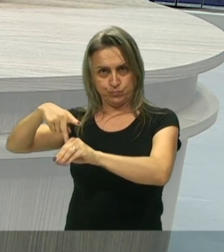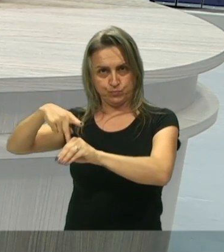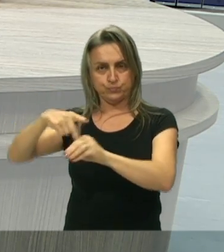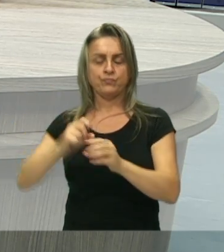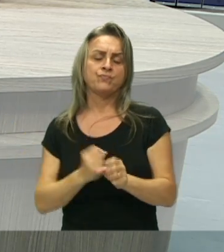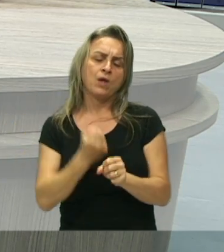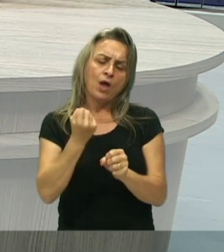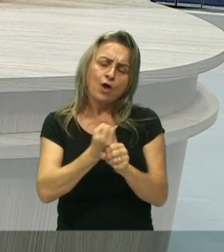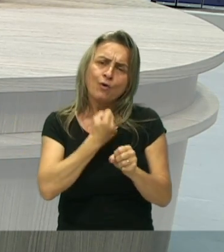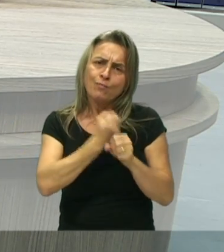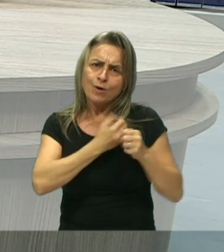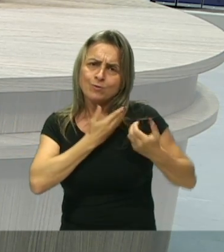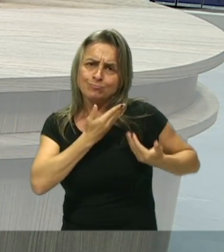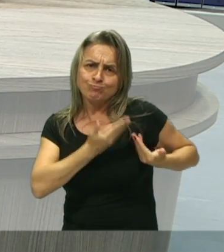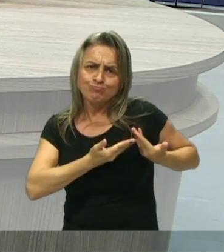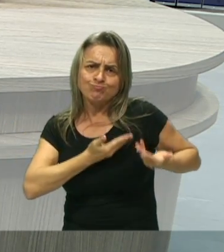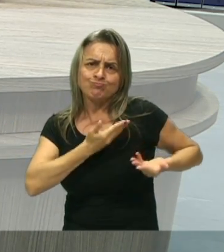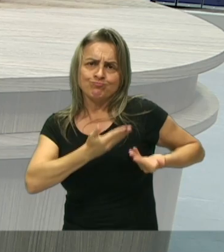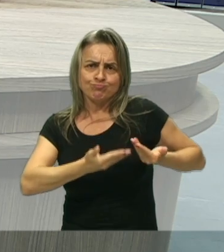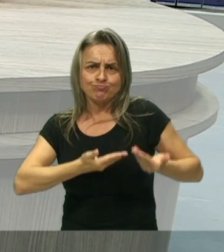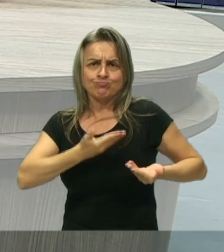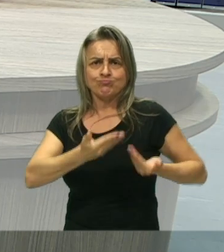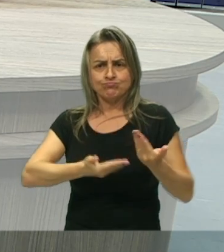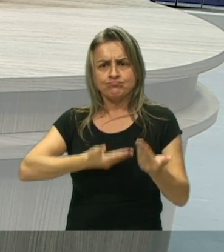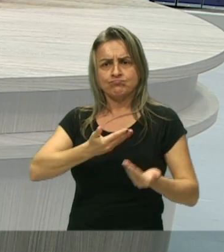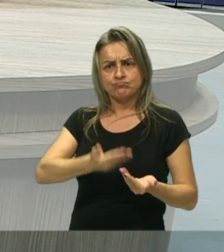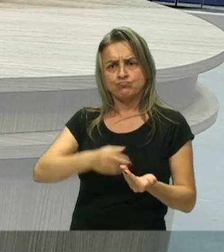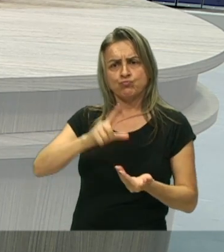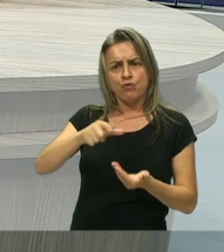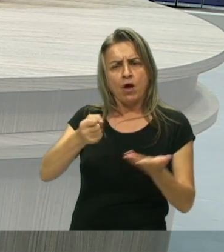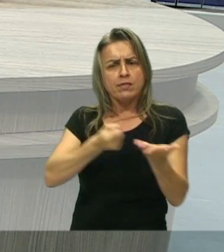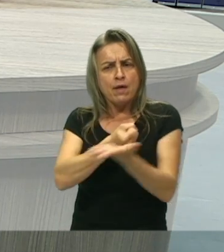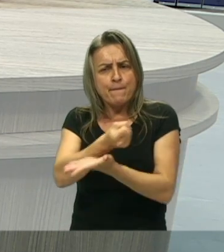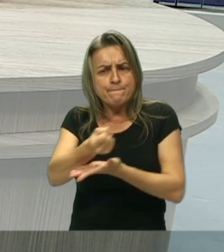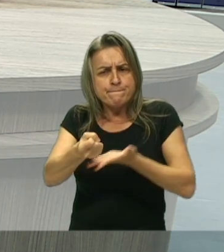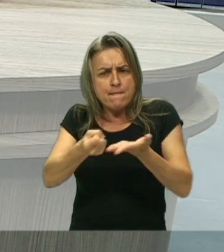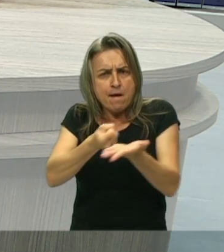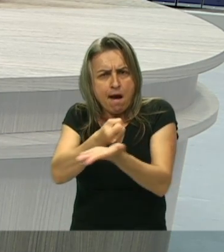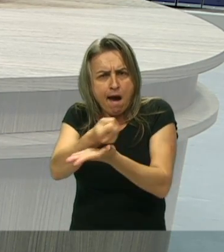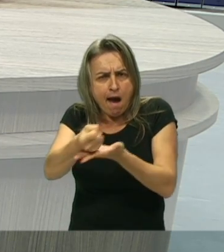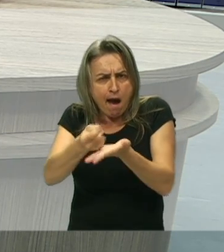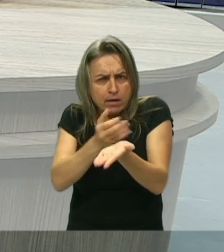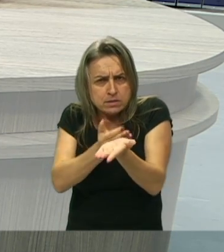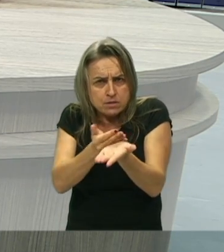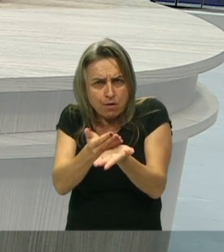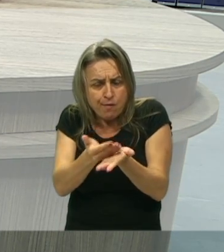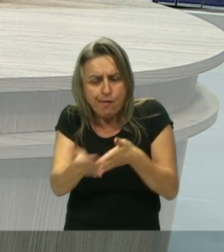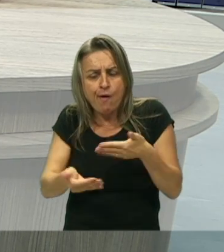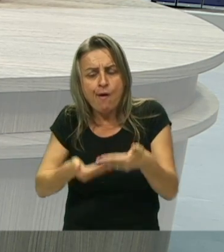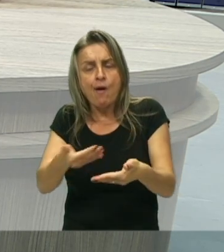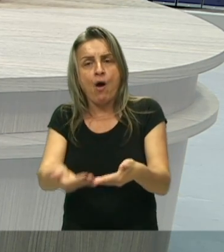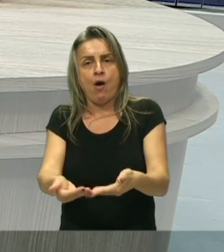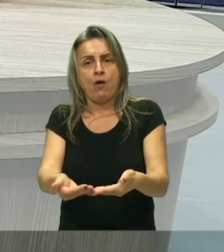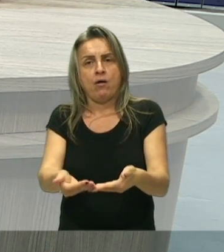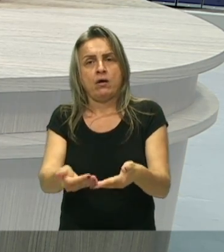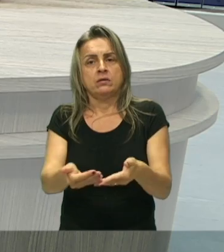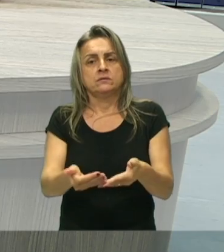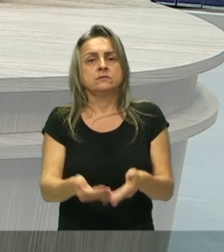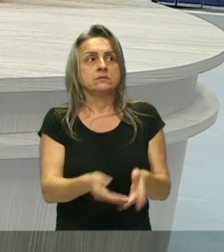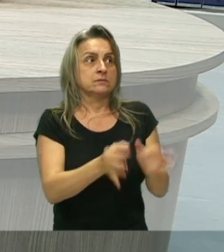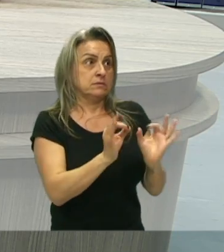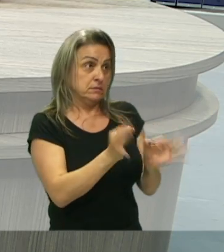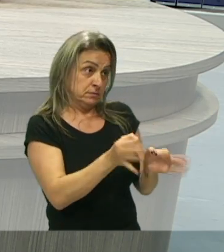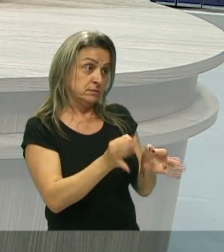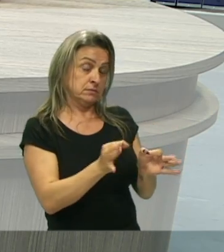vem da base da base. Da base da base. Isso. Porque a ideia de ter essa